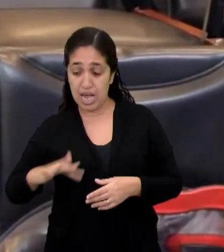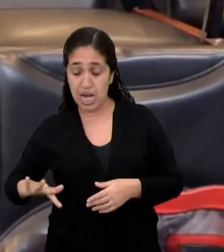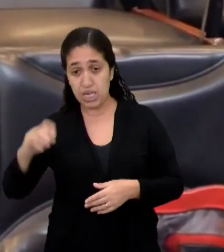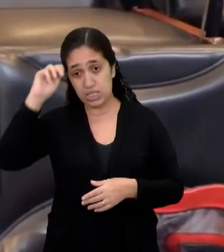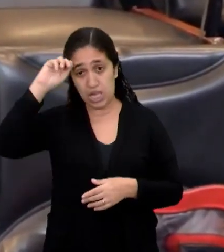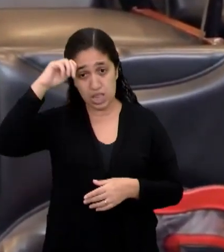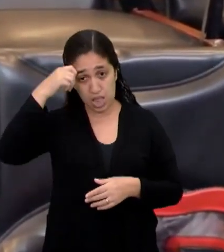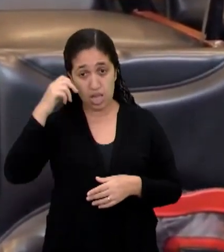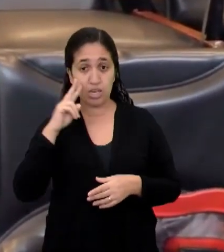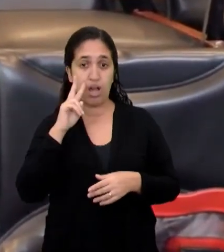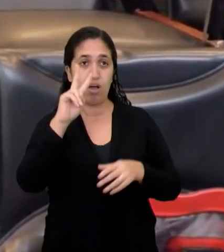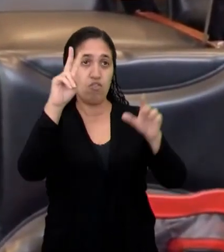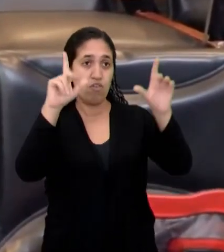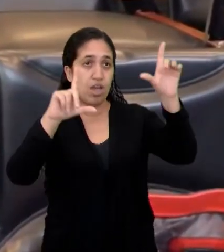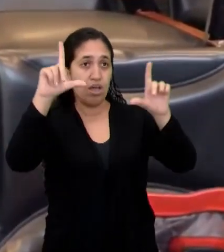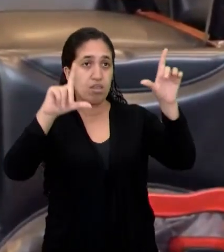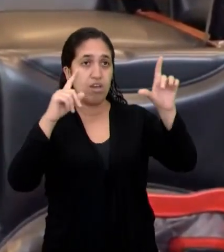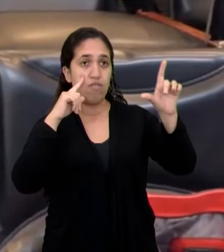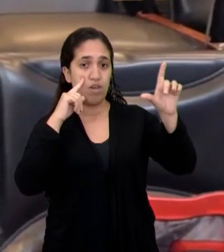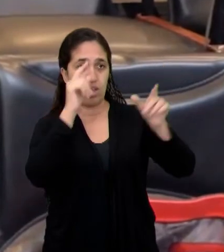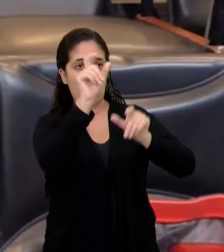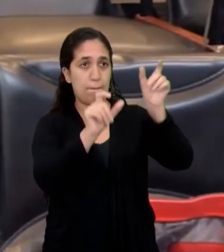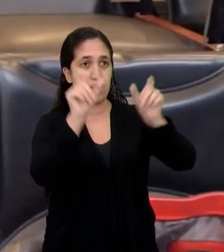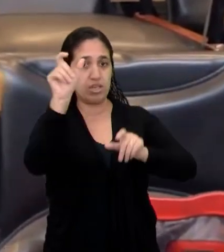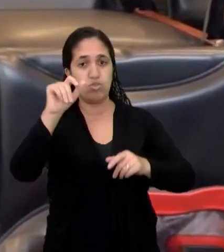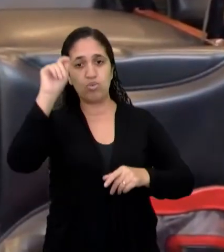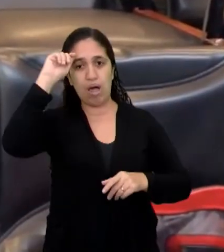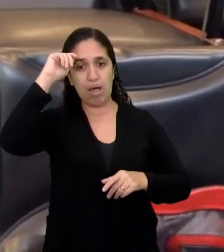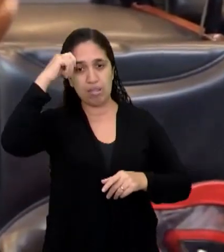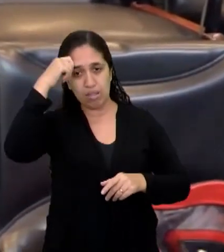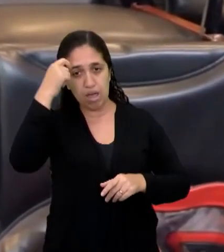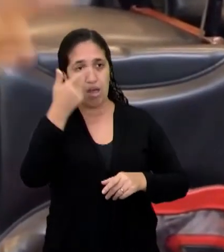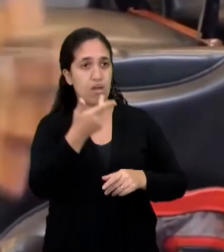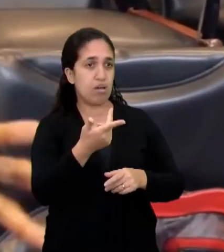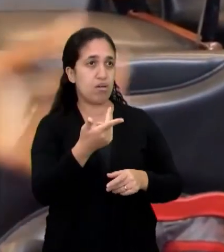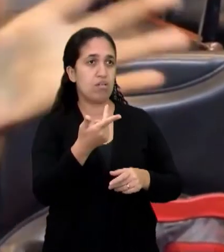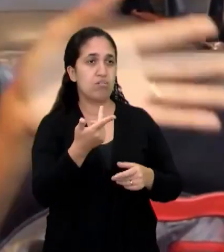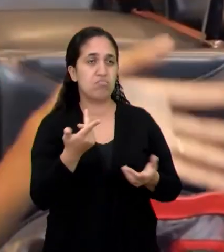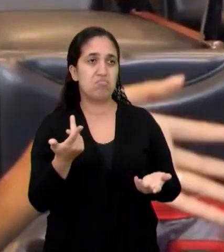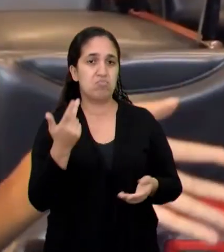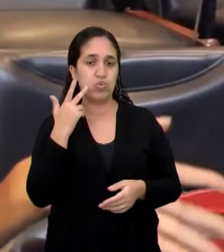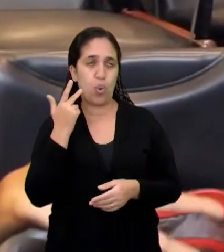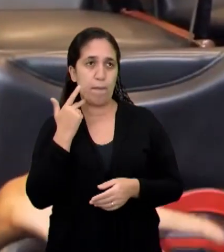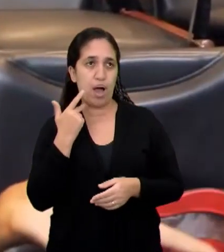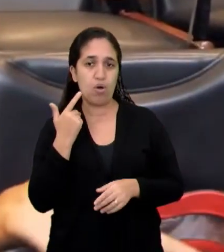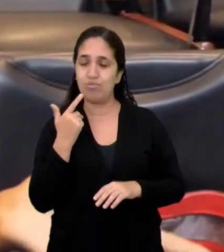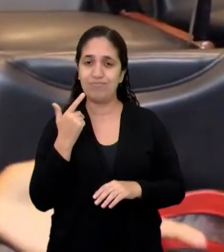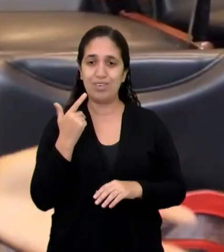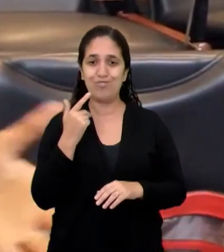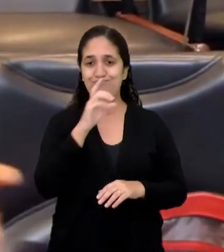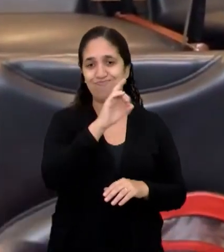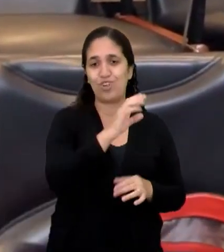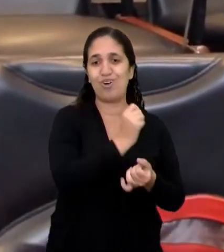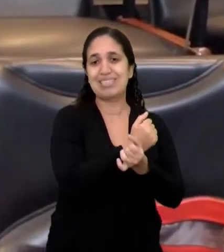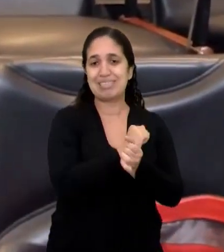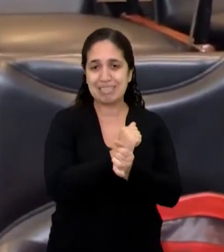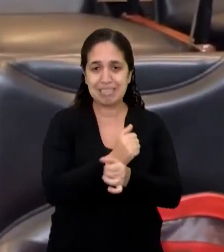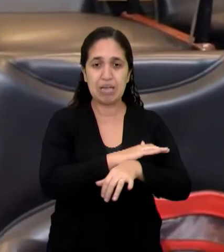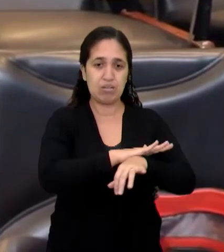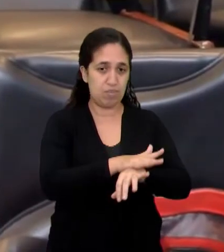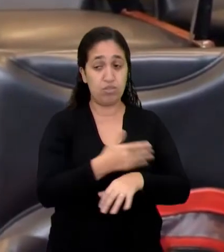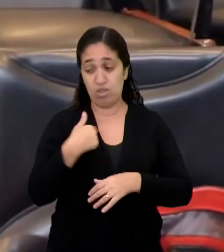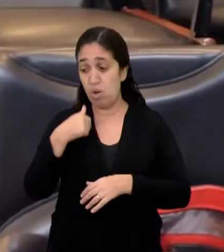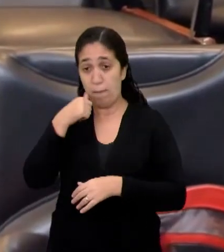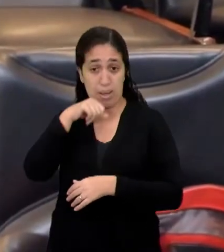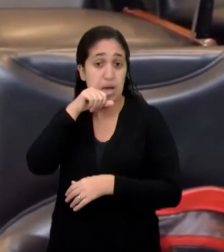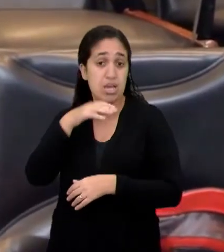na TV e ver pessoas negras, atores e atrizes representando papéis de pessoas comuns e não só daqueles estereotipados, né? Eu sou mãe, eu sei